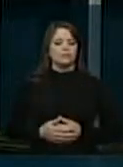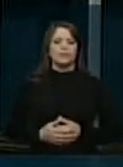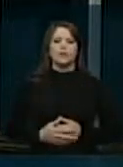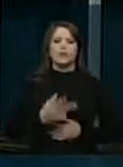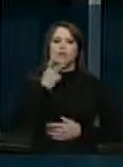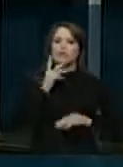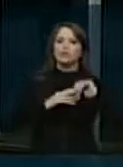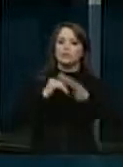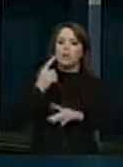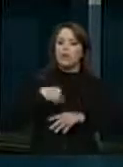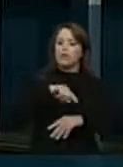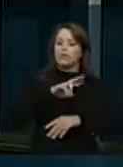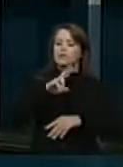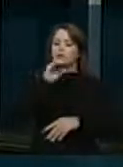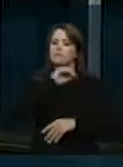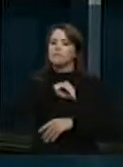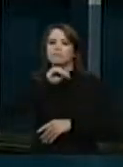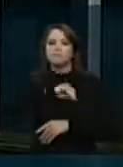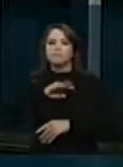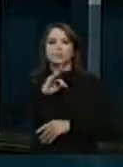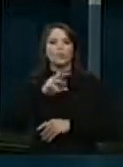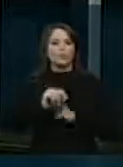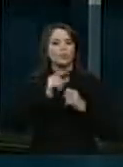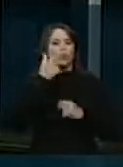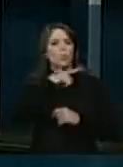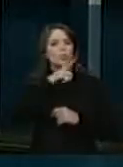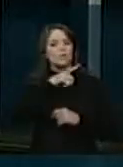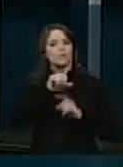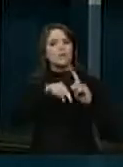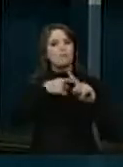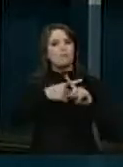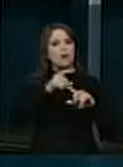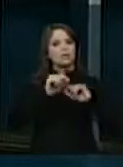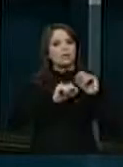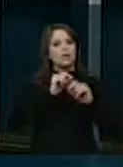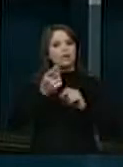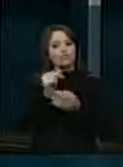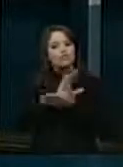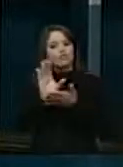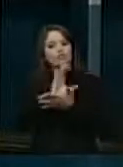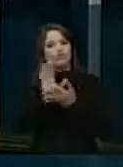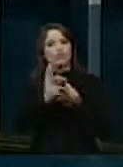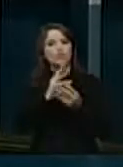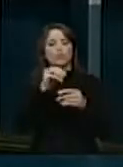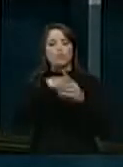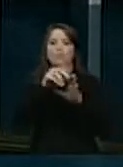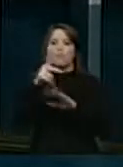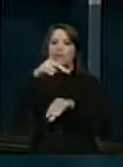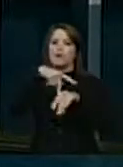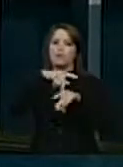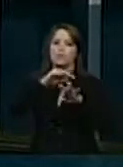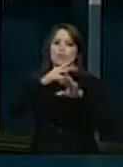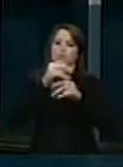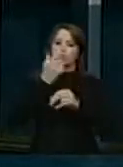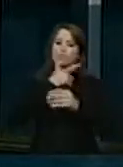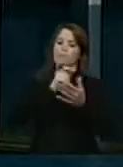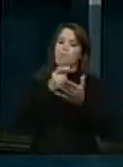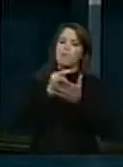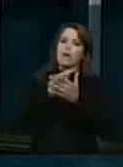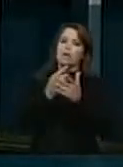na questão da nossa renda, da obtenção de recursos no exterior para